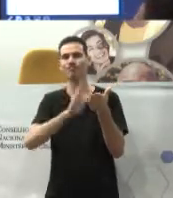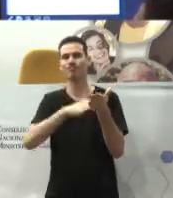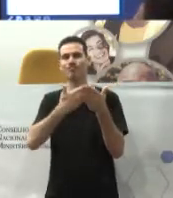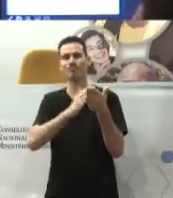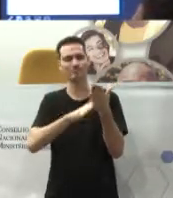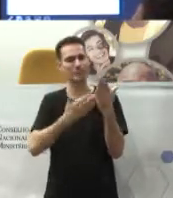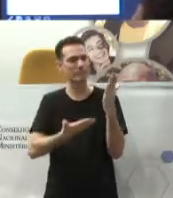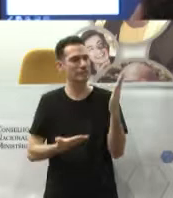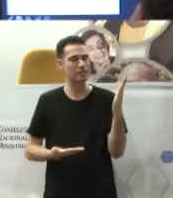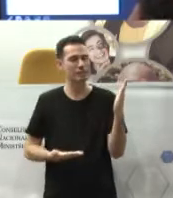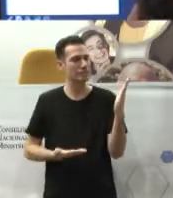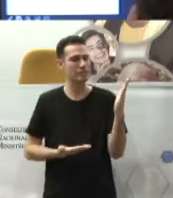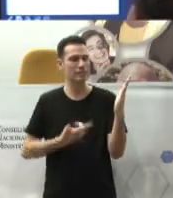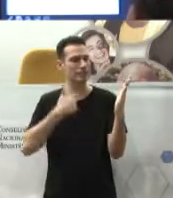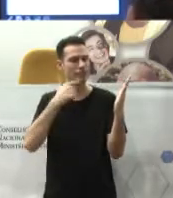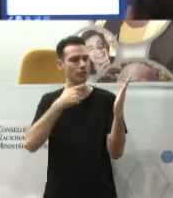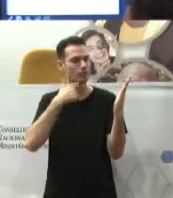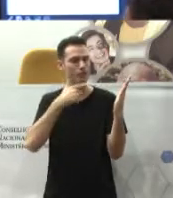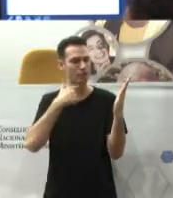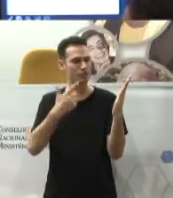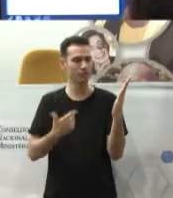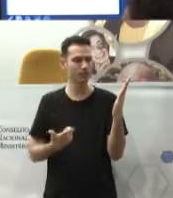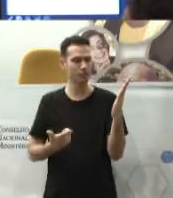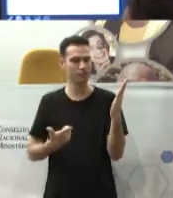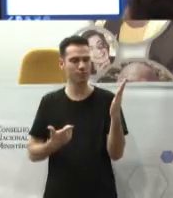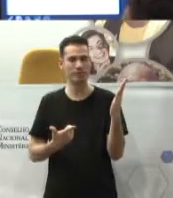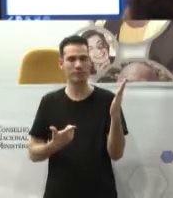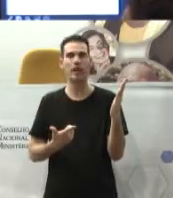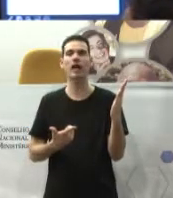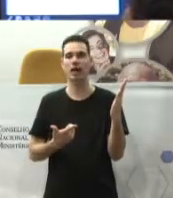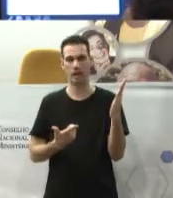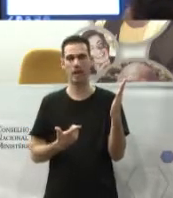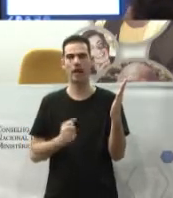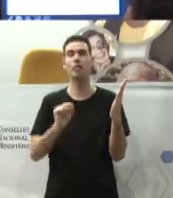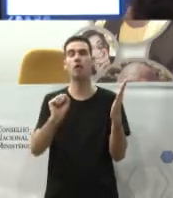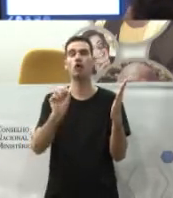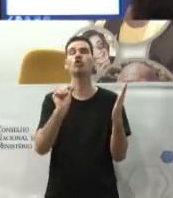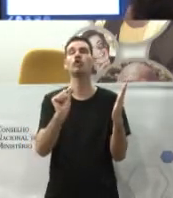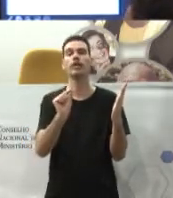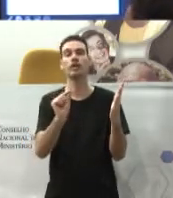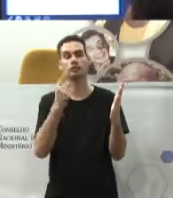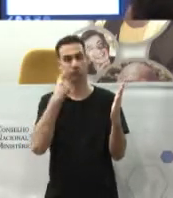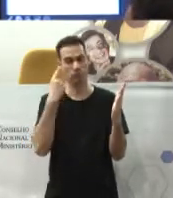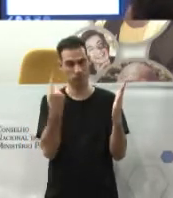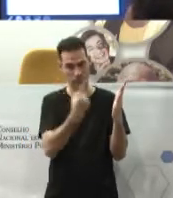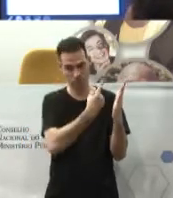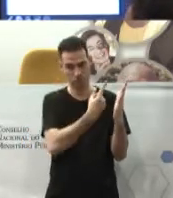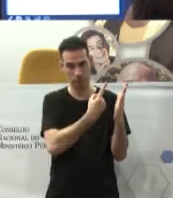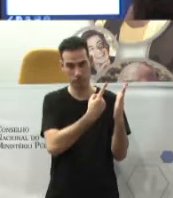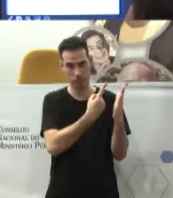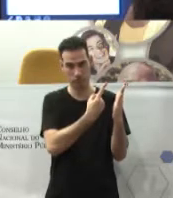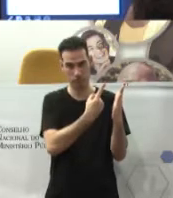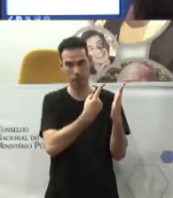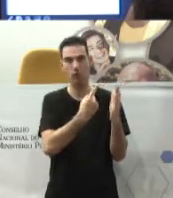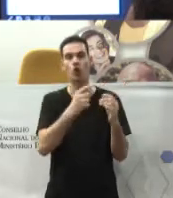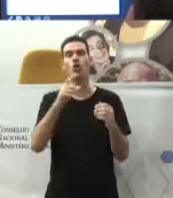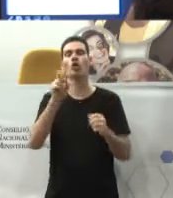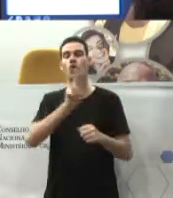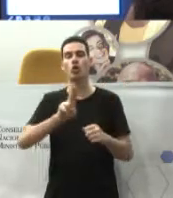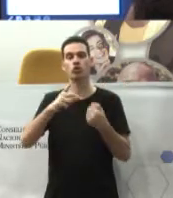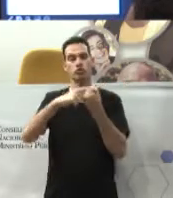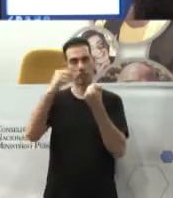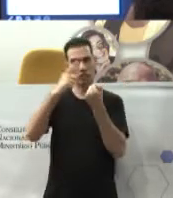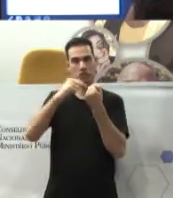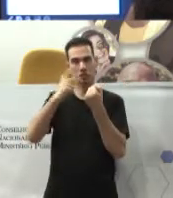literal dela não me permite efetividade. Nesses casos, justamente eu posso usar os artigos que permitem